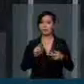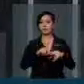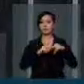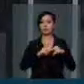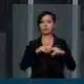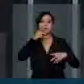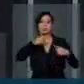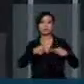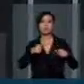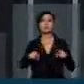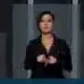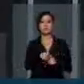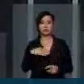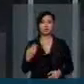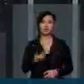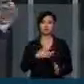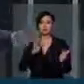chegamos a um esgotamento.